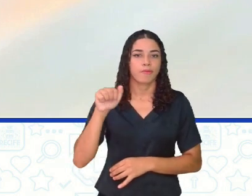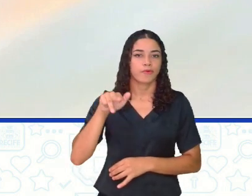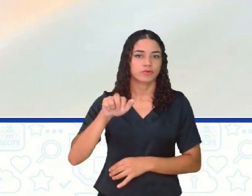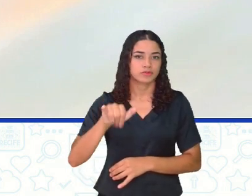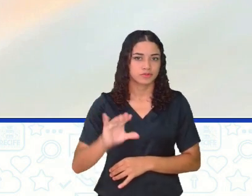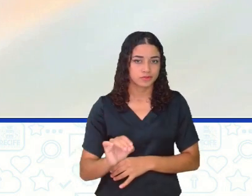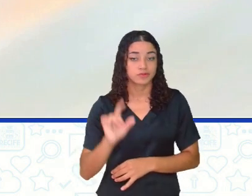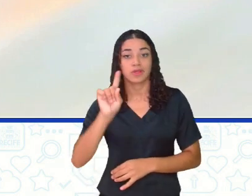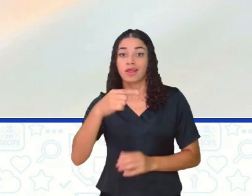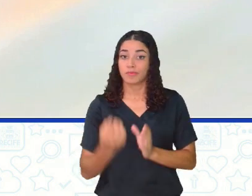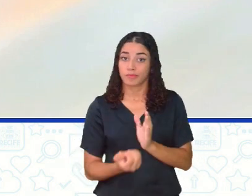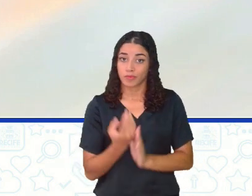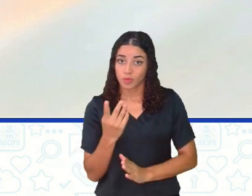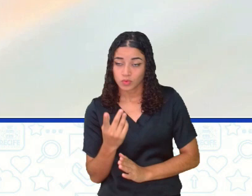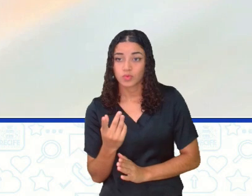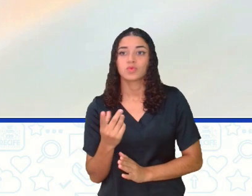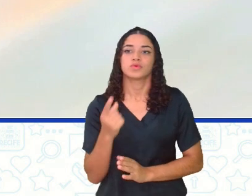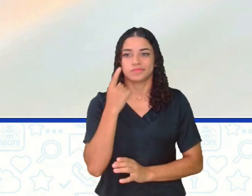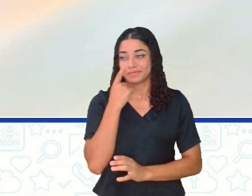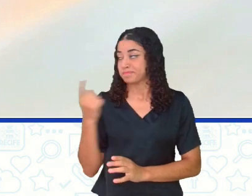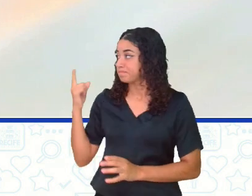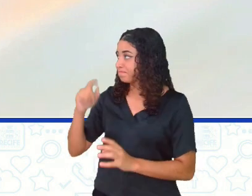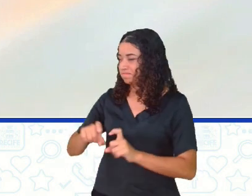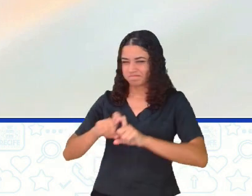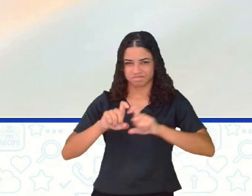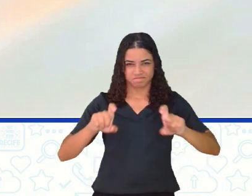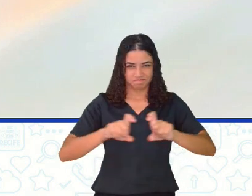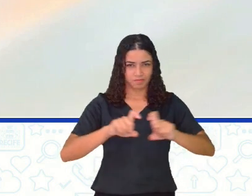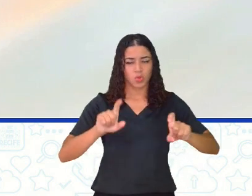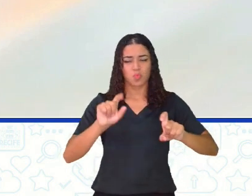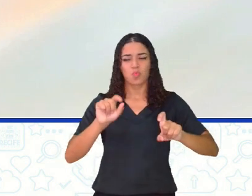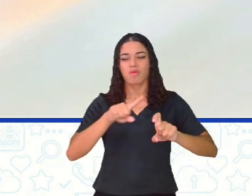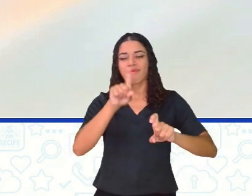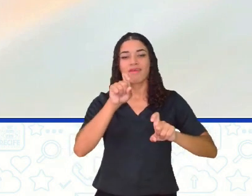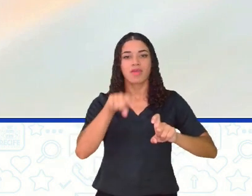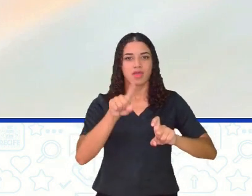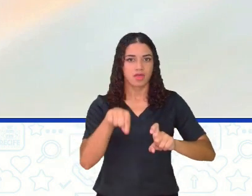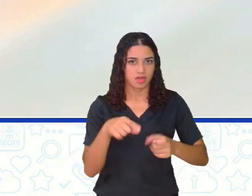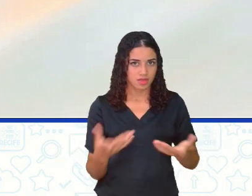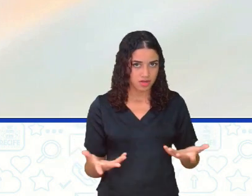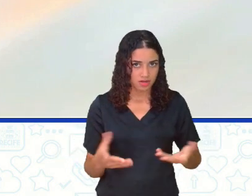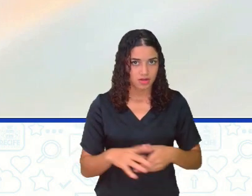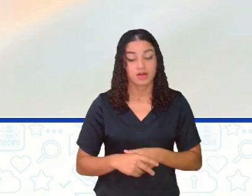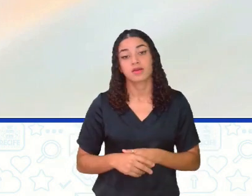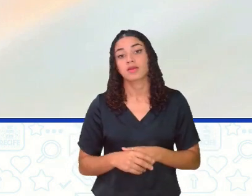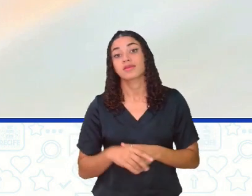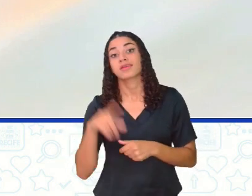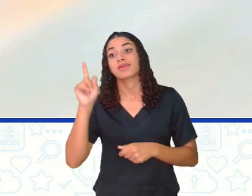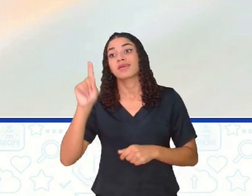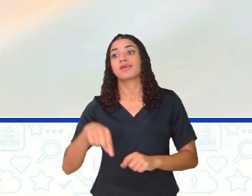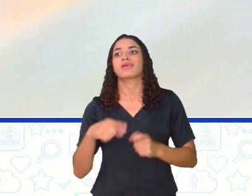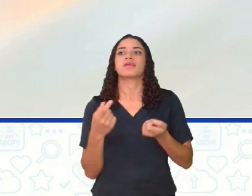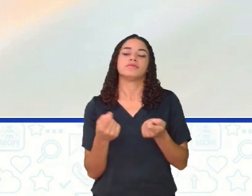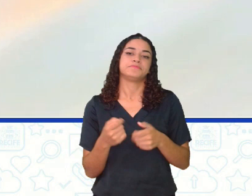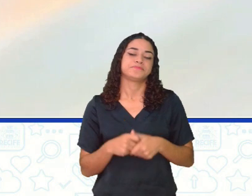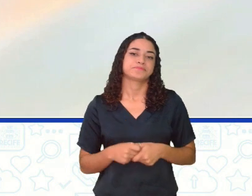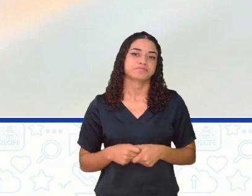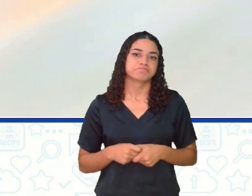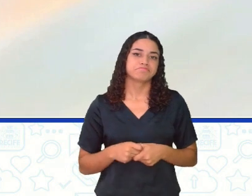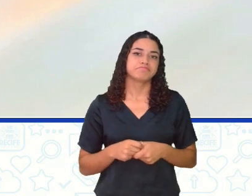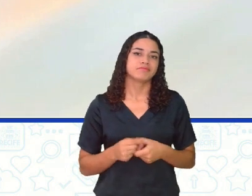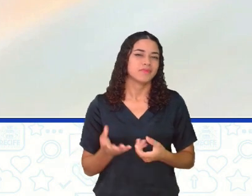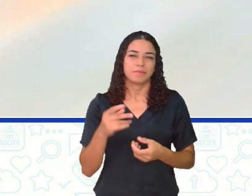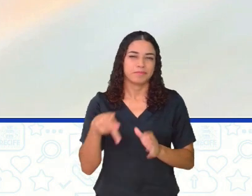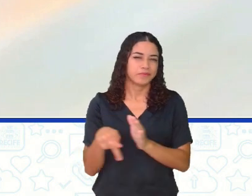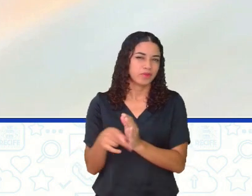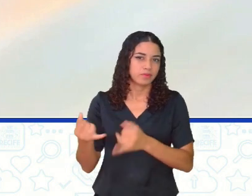que elas produzem a questão aí de hormônio. E o que são hormônios, professora? Hormônios são mensageiros químicos